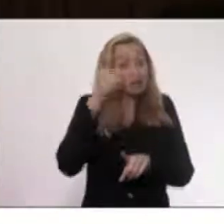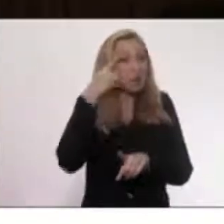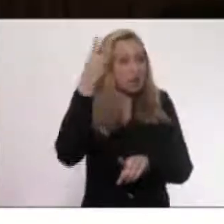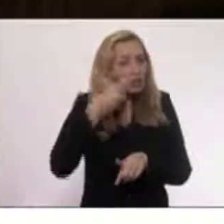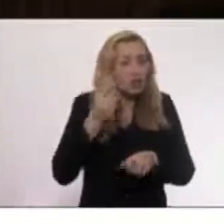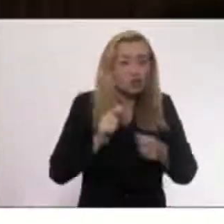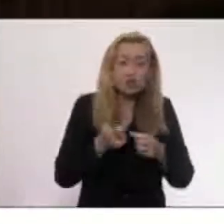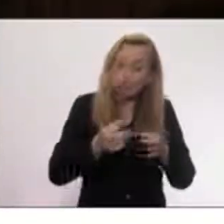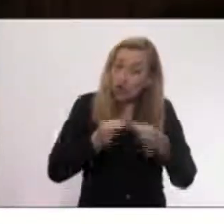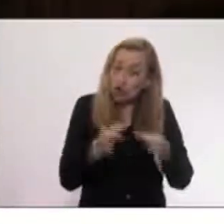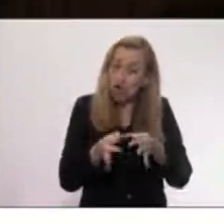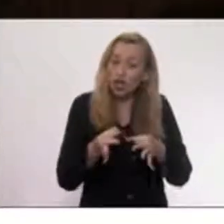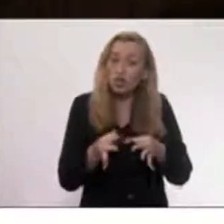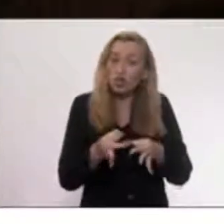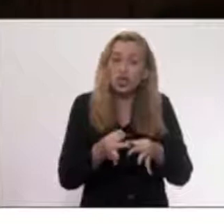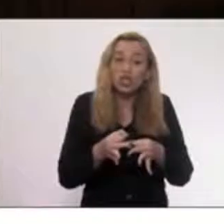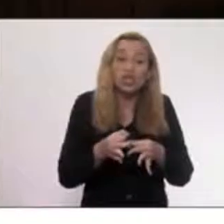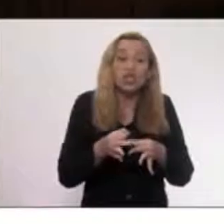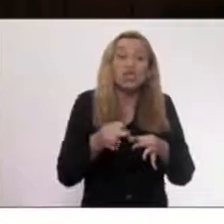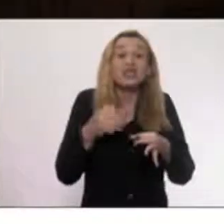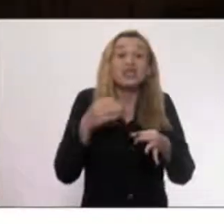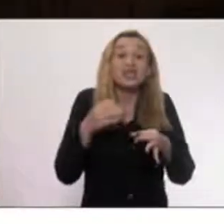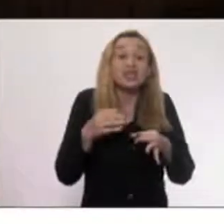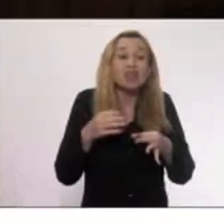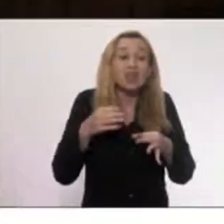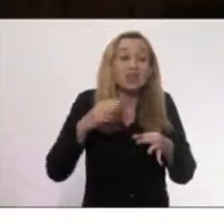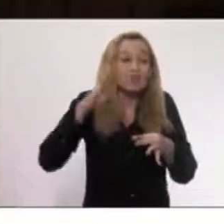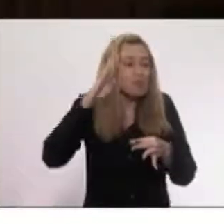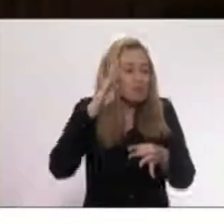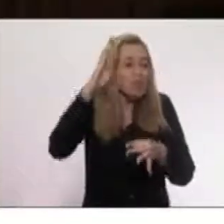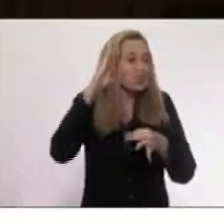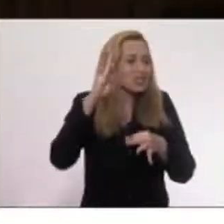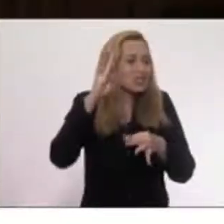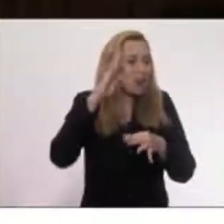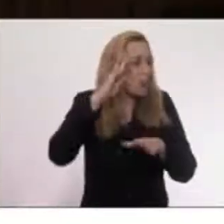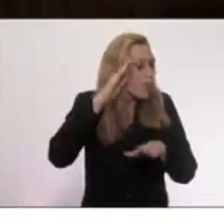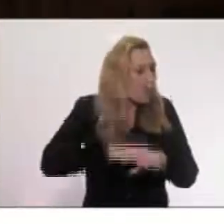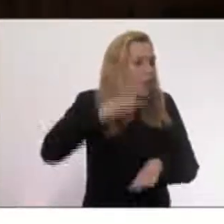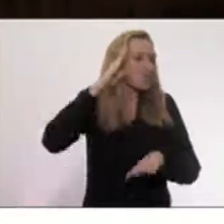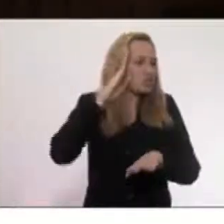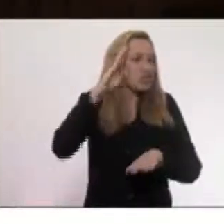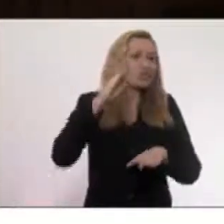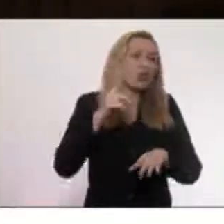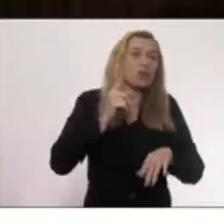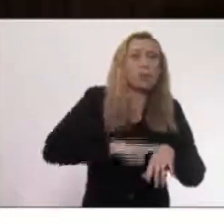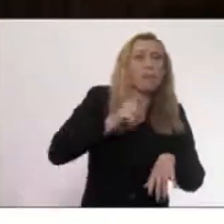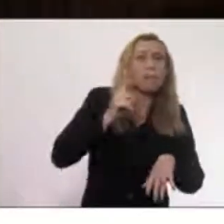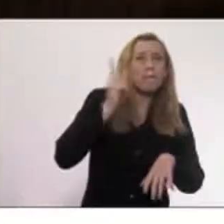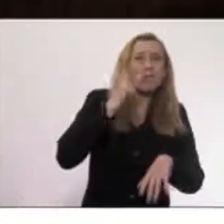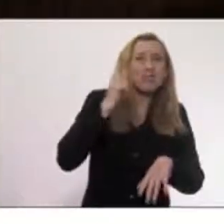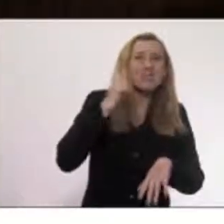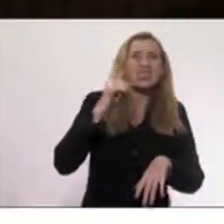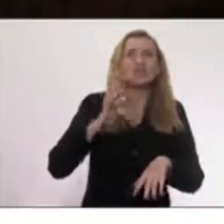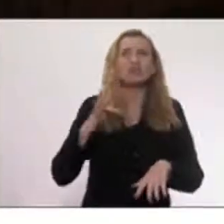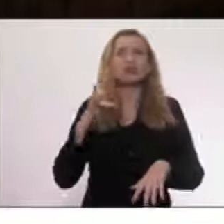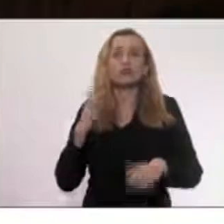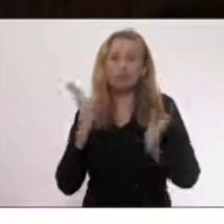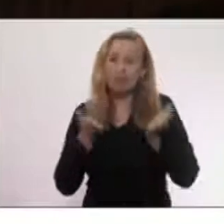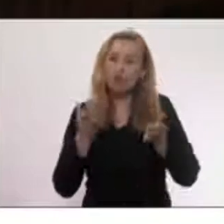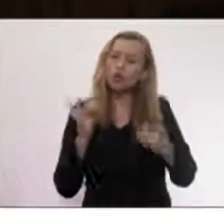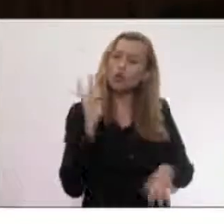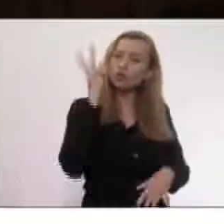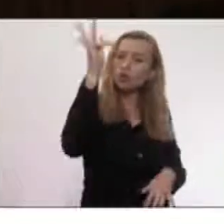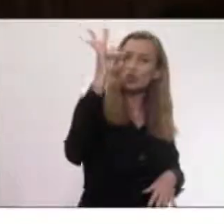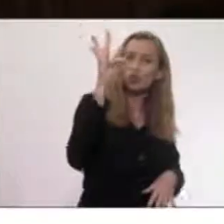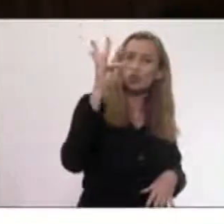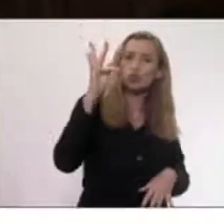do projeto que deveria ser o mais importante quando a gente pensa no presente e no futuro da nação que